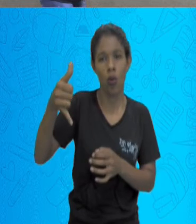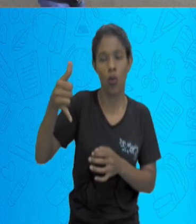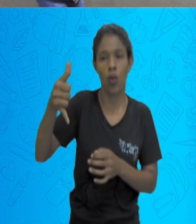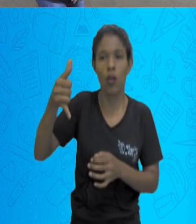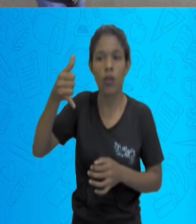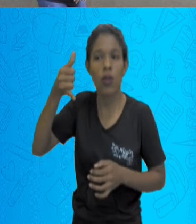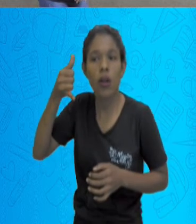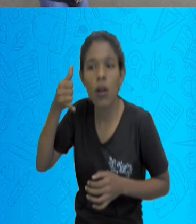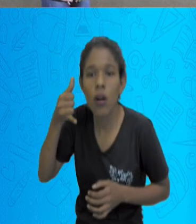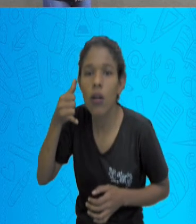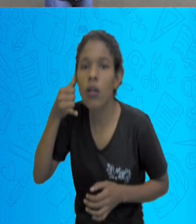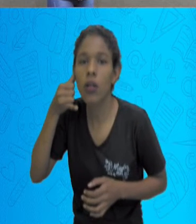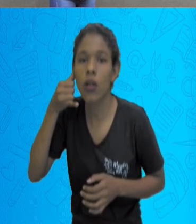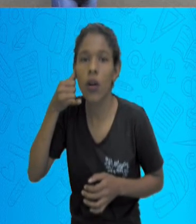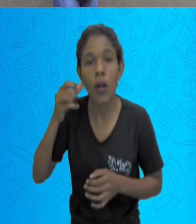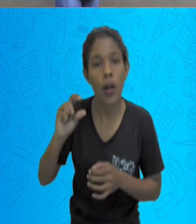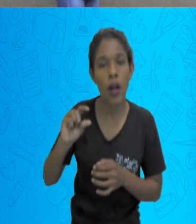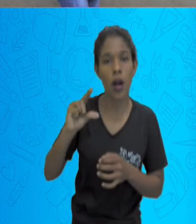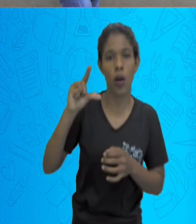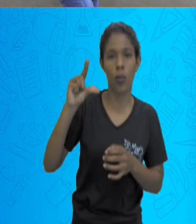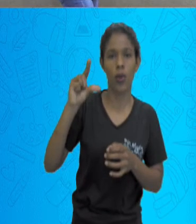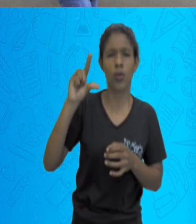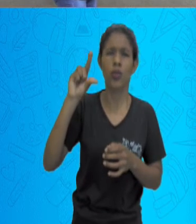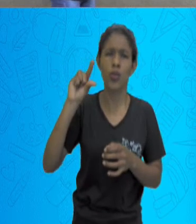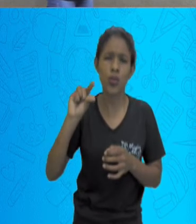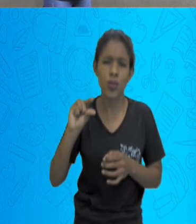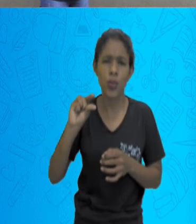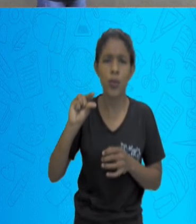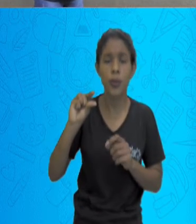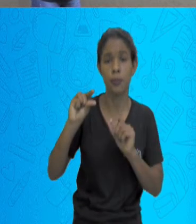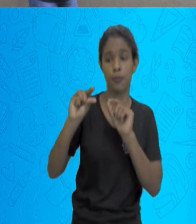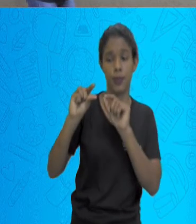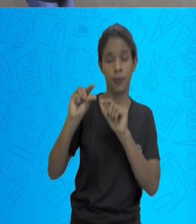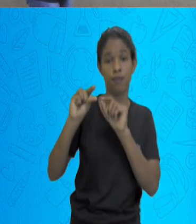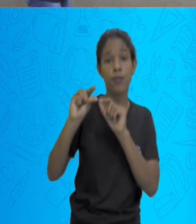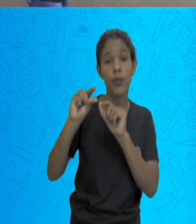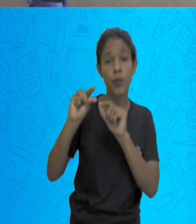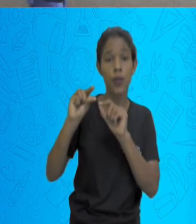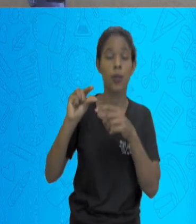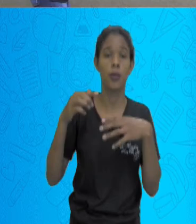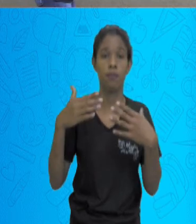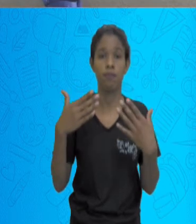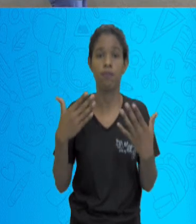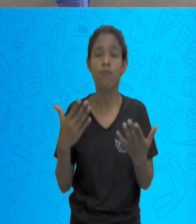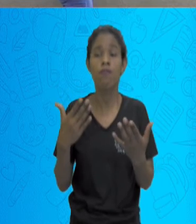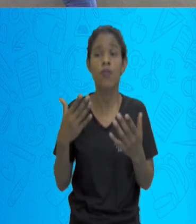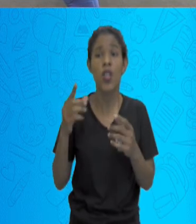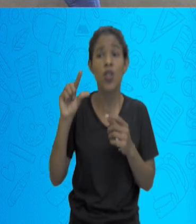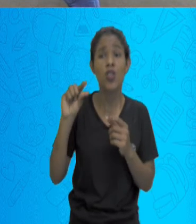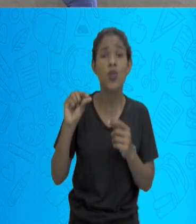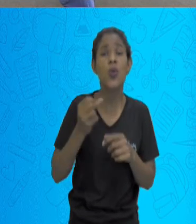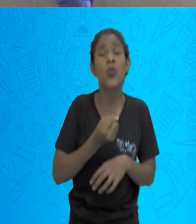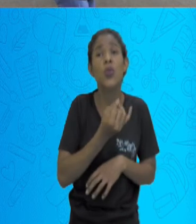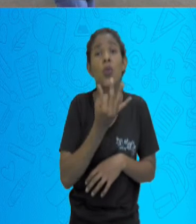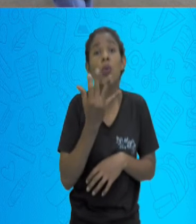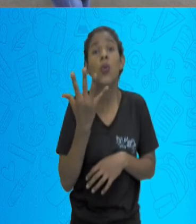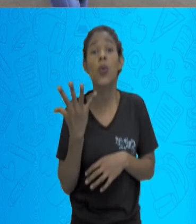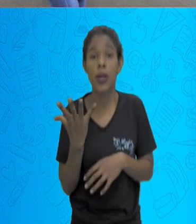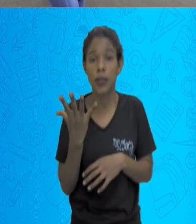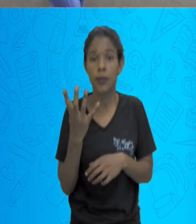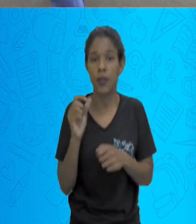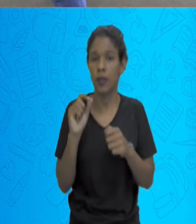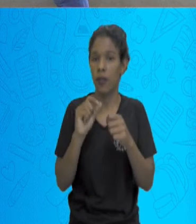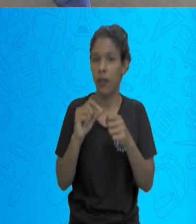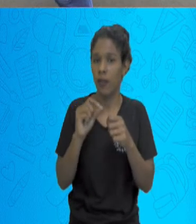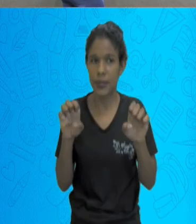uso público? Diminuiu, nós vimos que decresceu no gráfico, não é? Enquanto? Então, vamos fazer